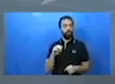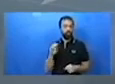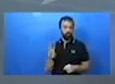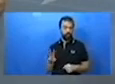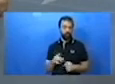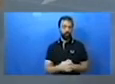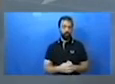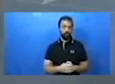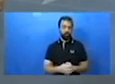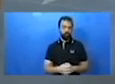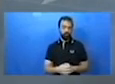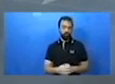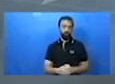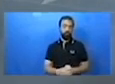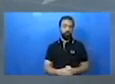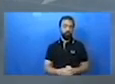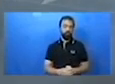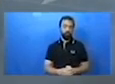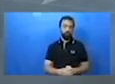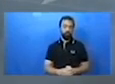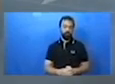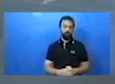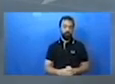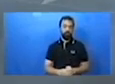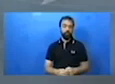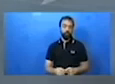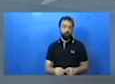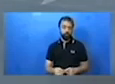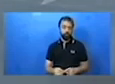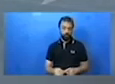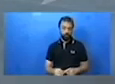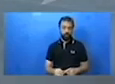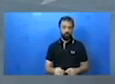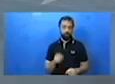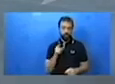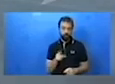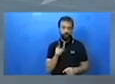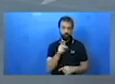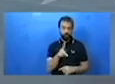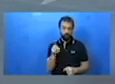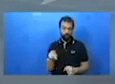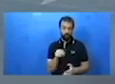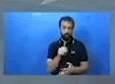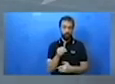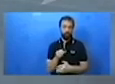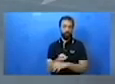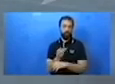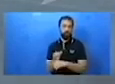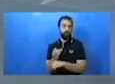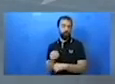páginas 246 e 247. Correções, dúvidas com o seu professor no aplicativo,